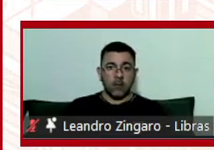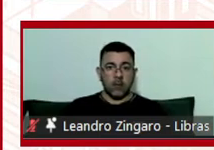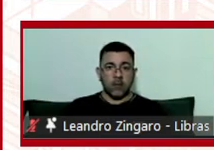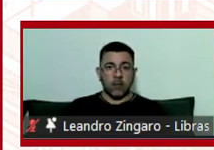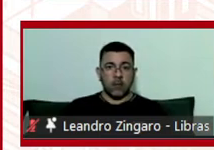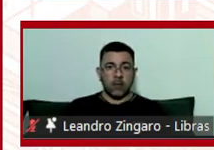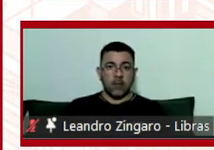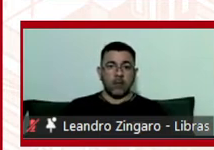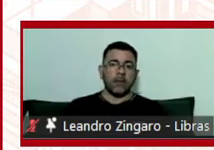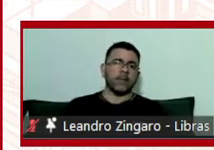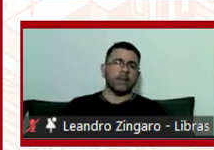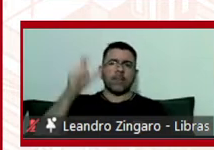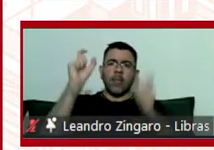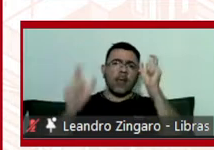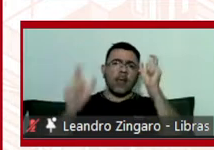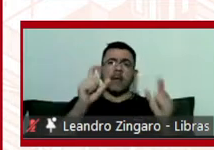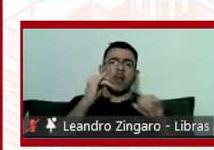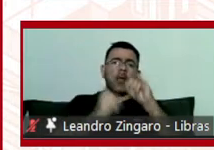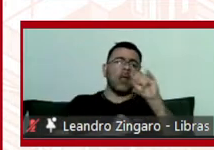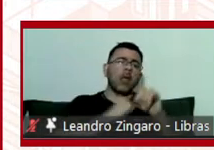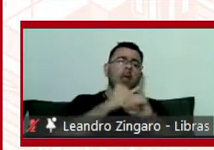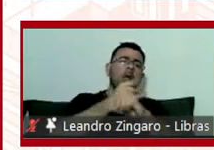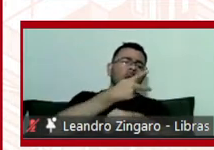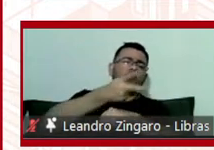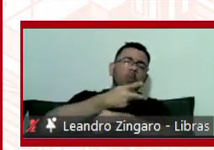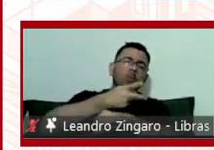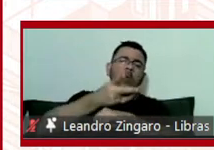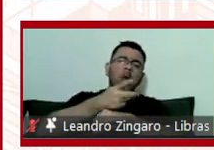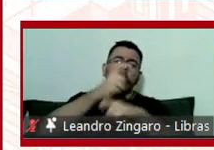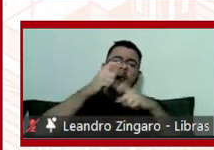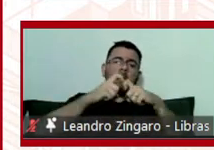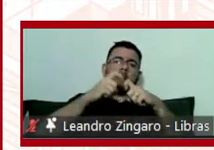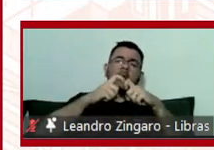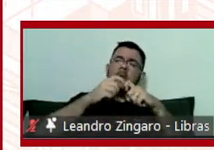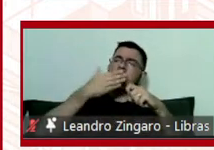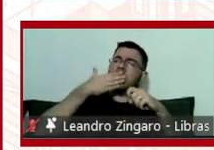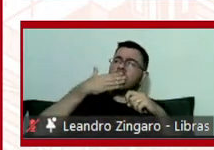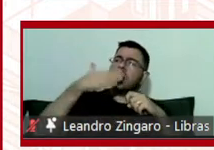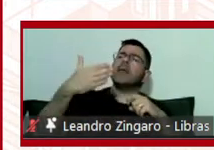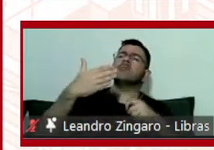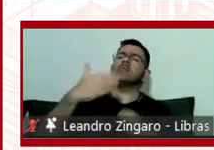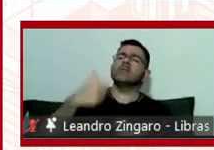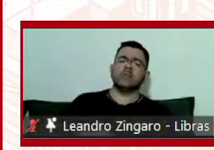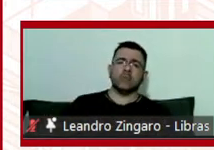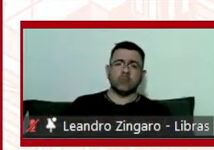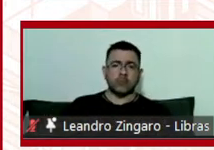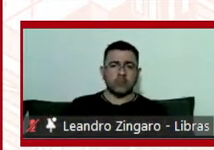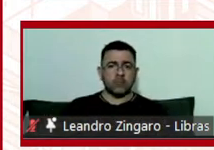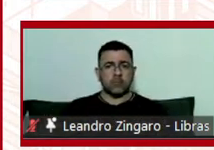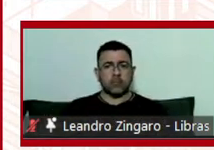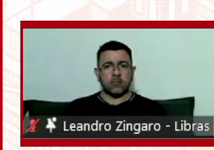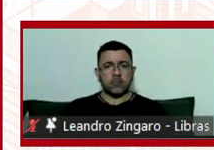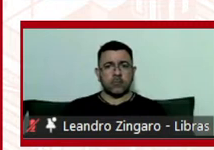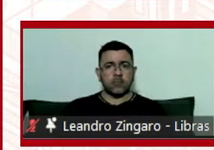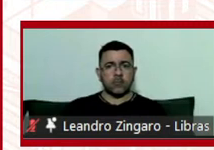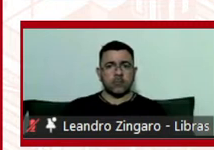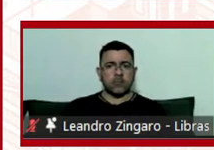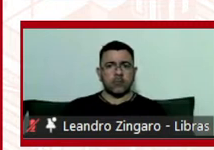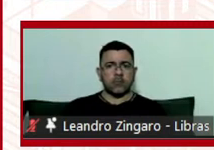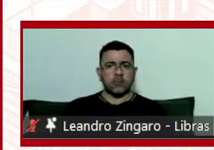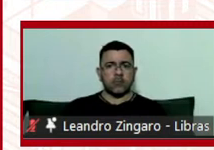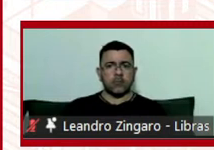na internet e faz um assim eu quero um serviço seu E aí faz uma oferta aí